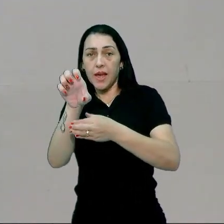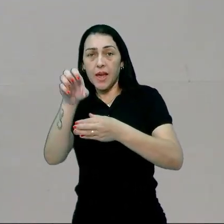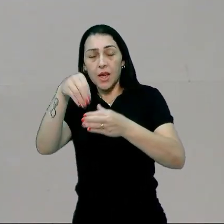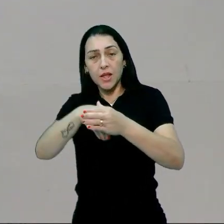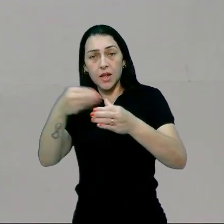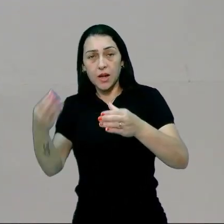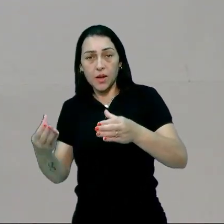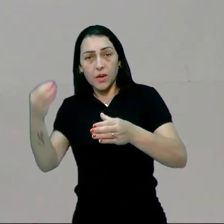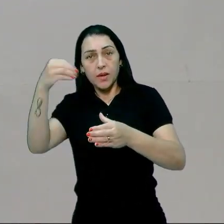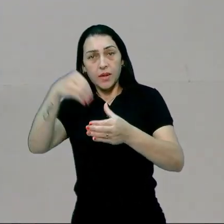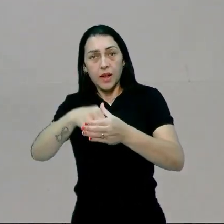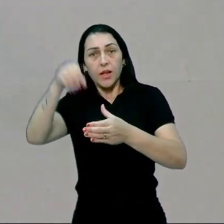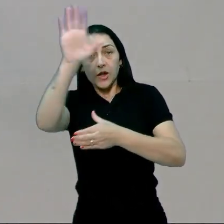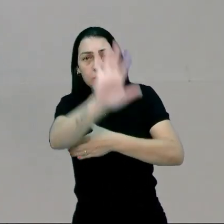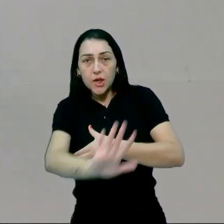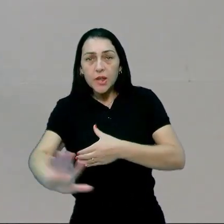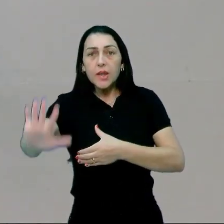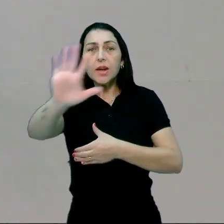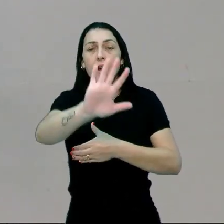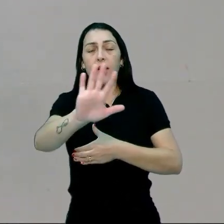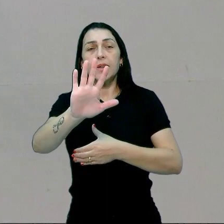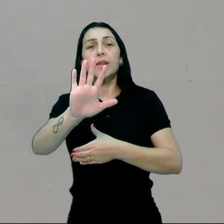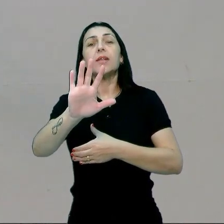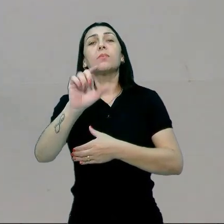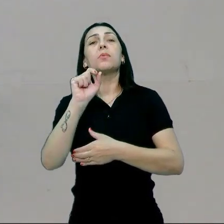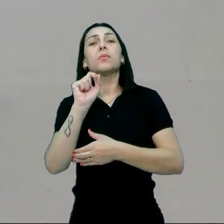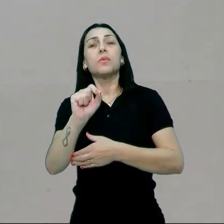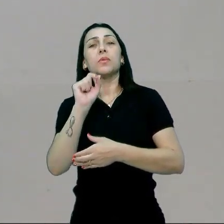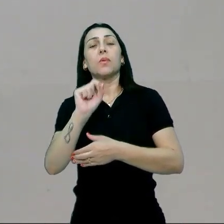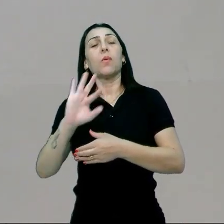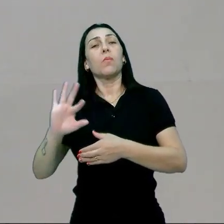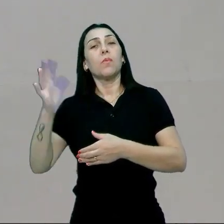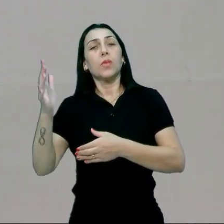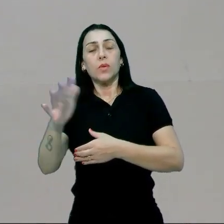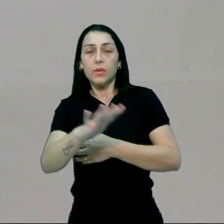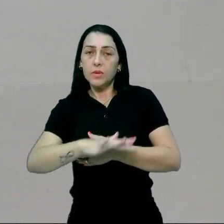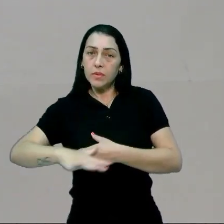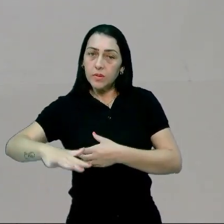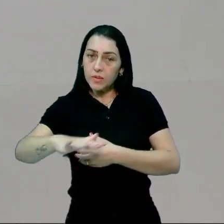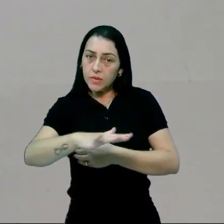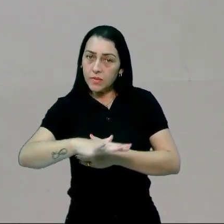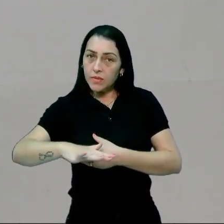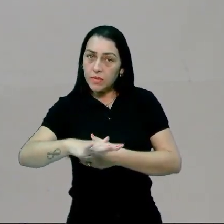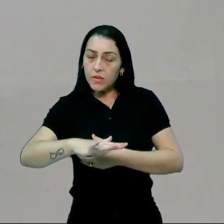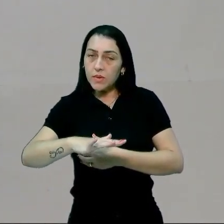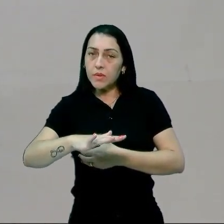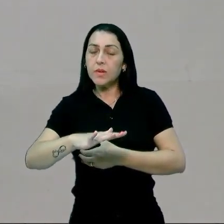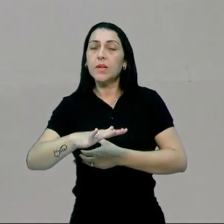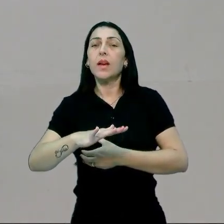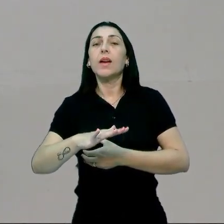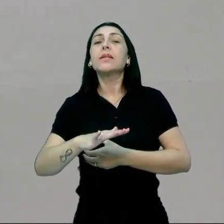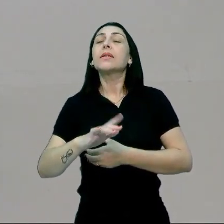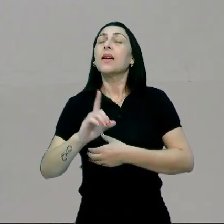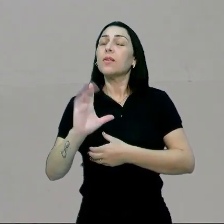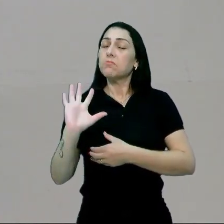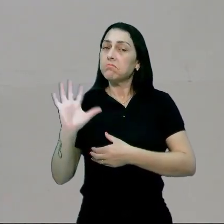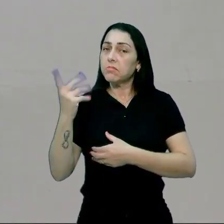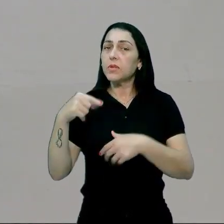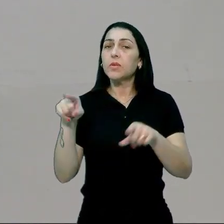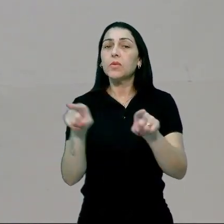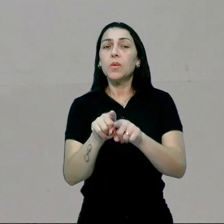e generalidade. Para que seja um fenômeno social, ou seja, para que